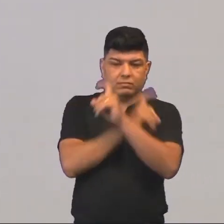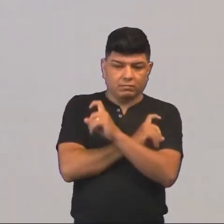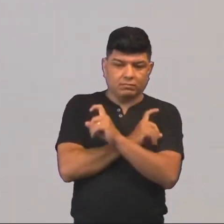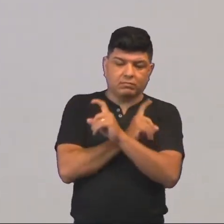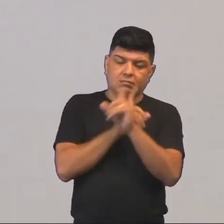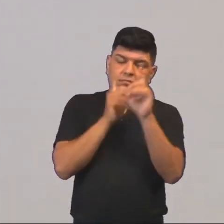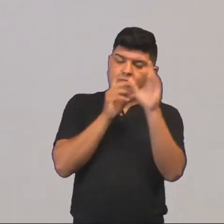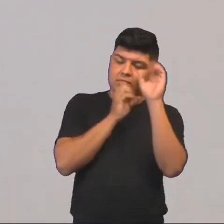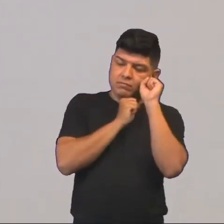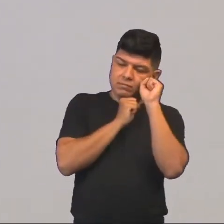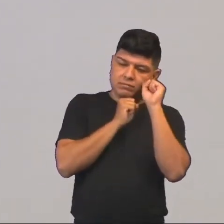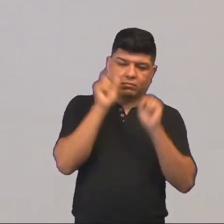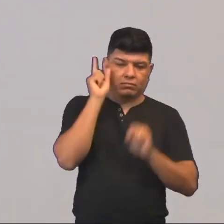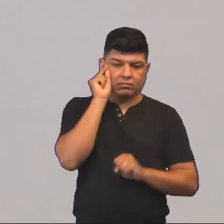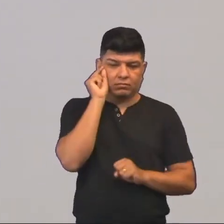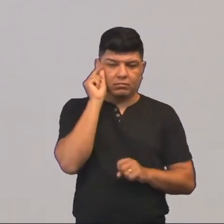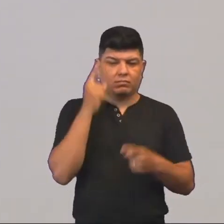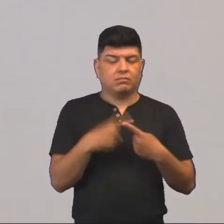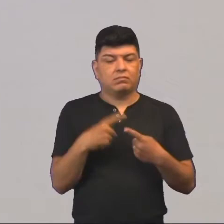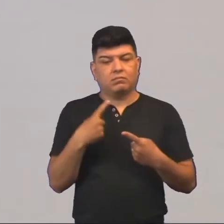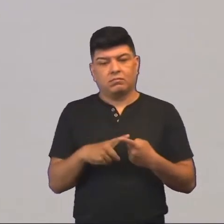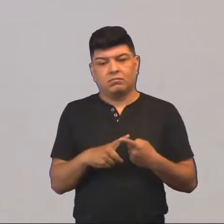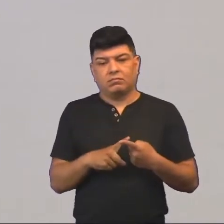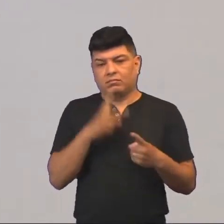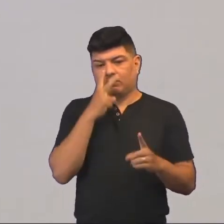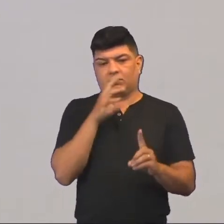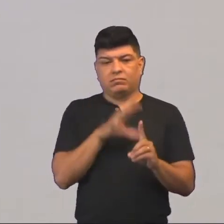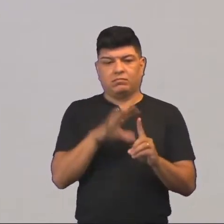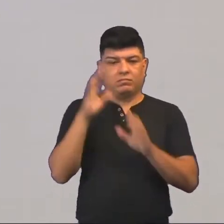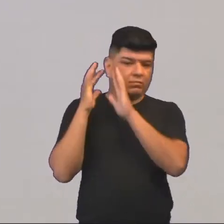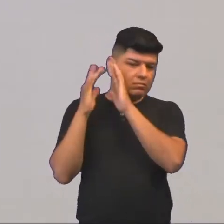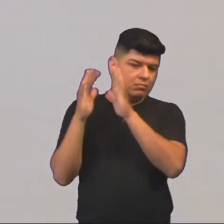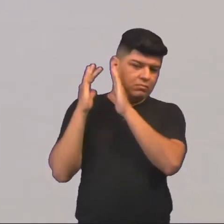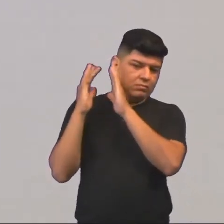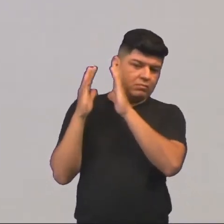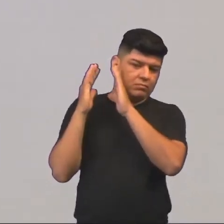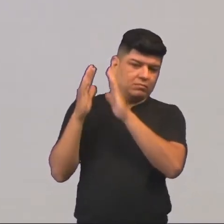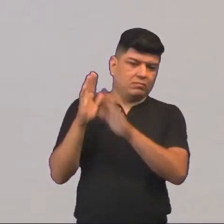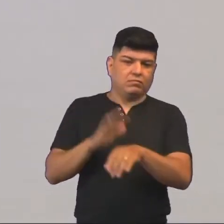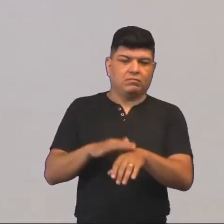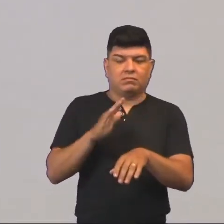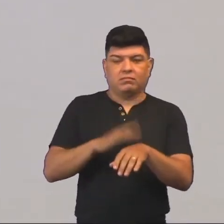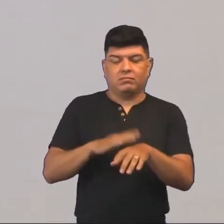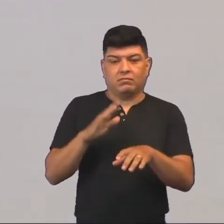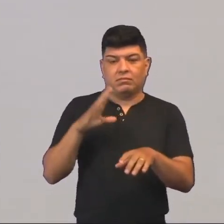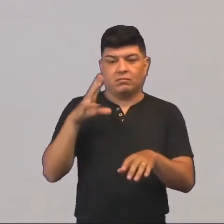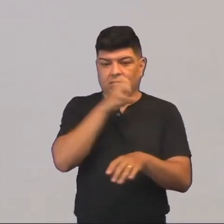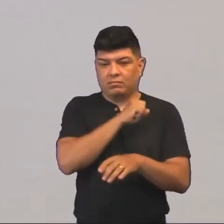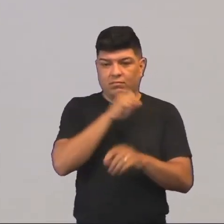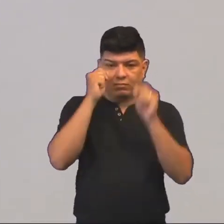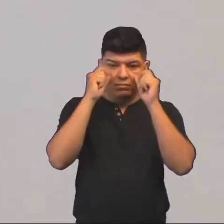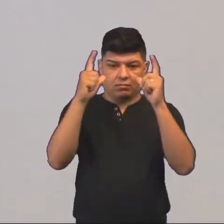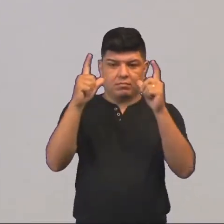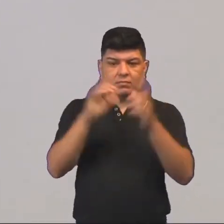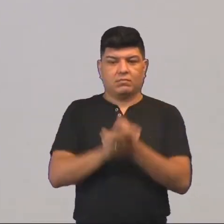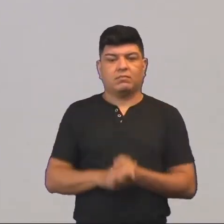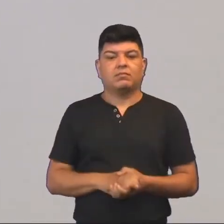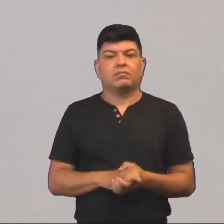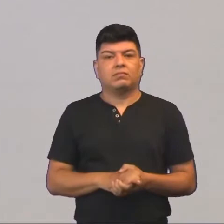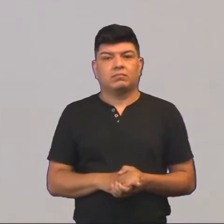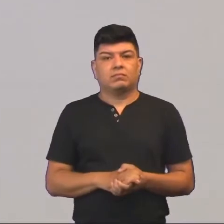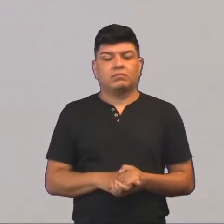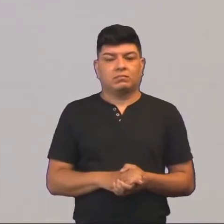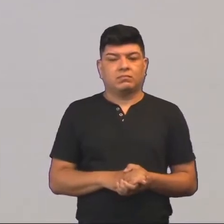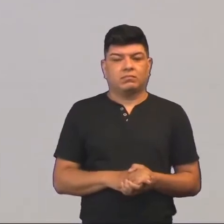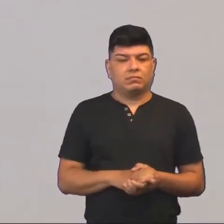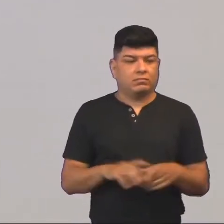em dormir. Por quê? Porque você induziu o seu cérebro a ficar mais elétrico, a ficar mais ligado.